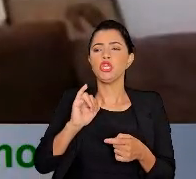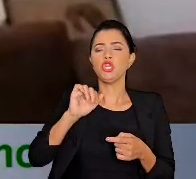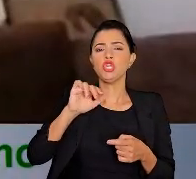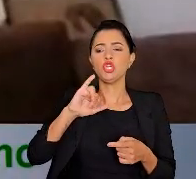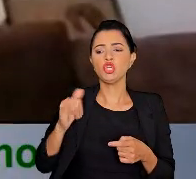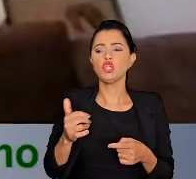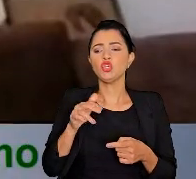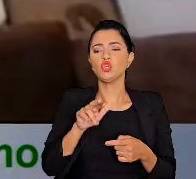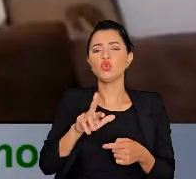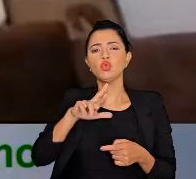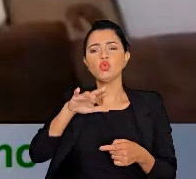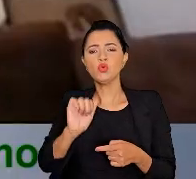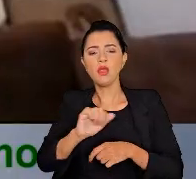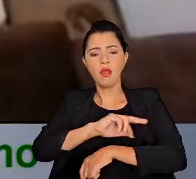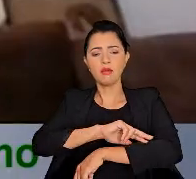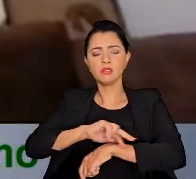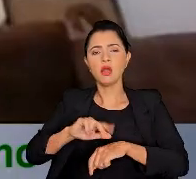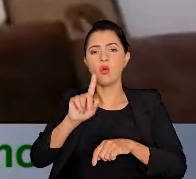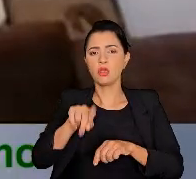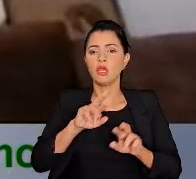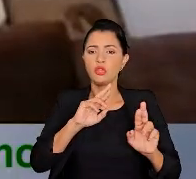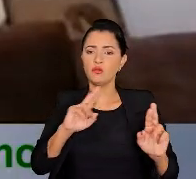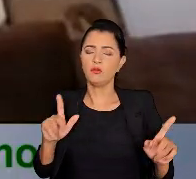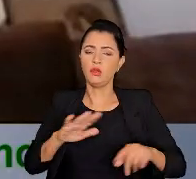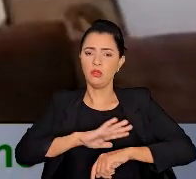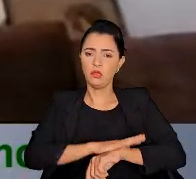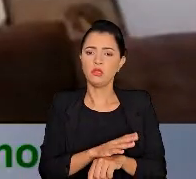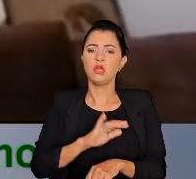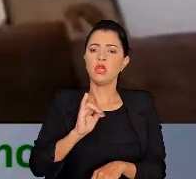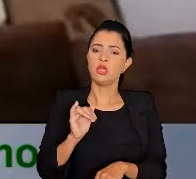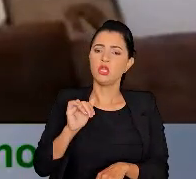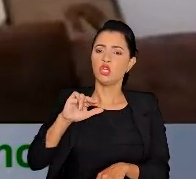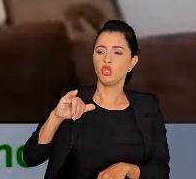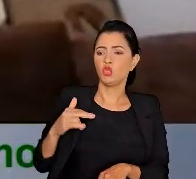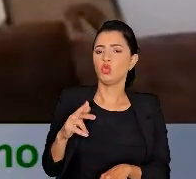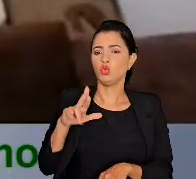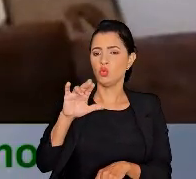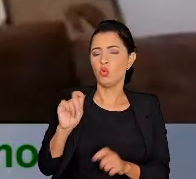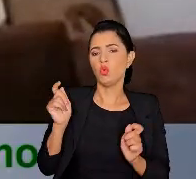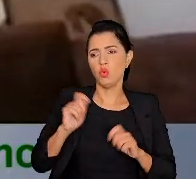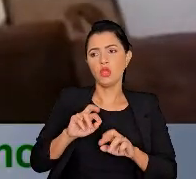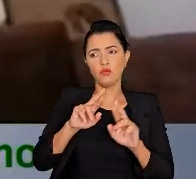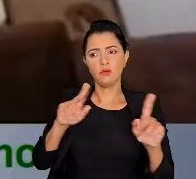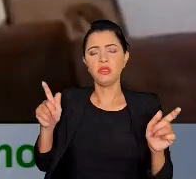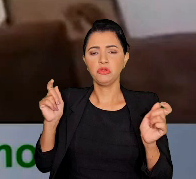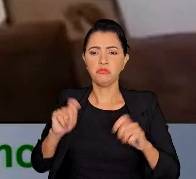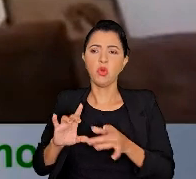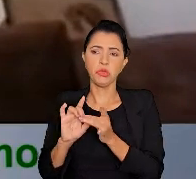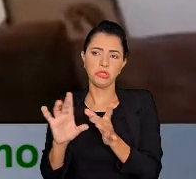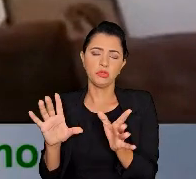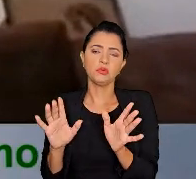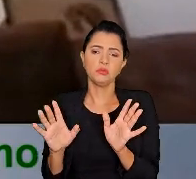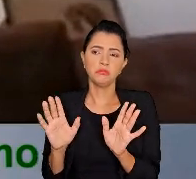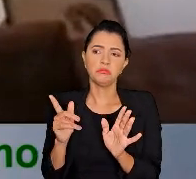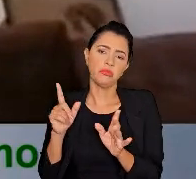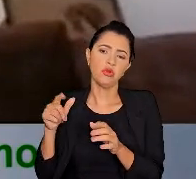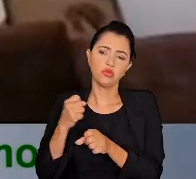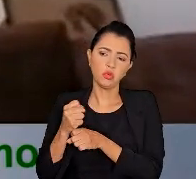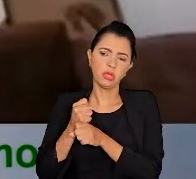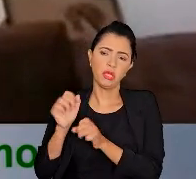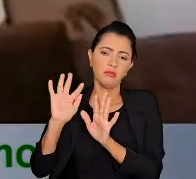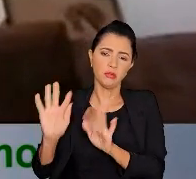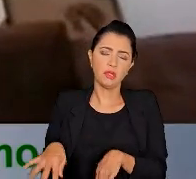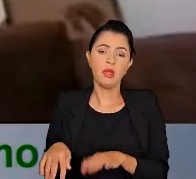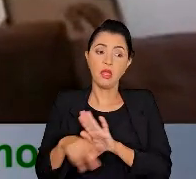diferente do racismo, mesmo porque o crime de injúria racial ele é prescritível, ele é diferente, e ele é voltado ao